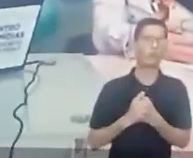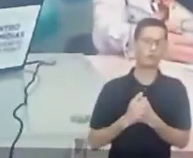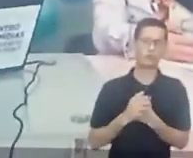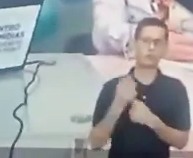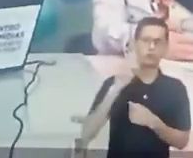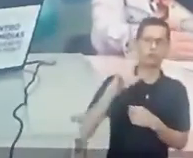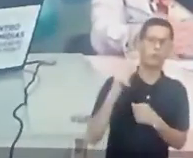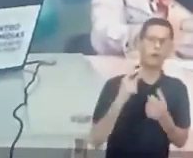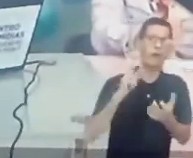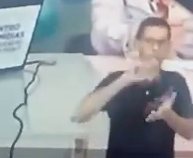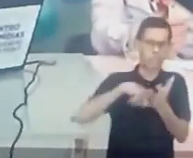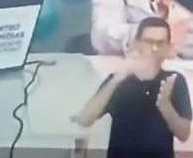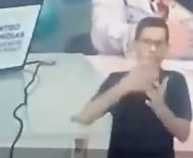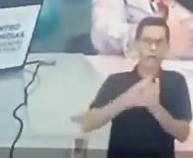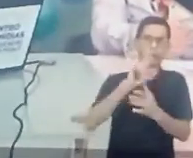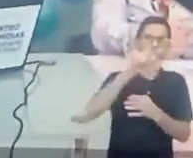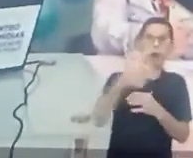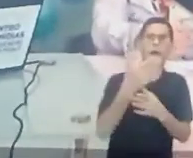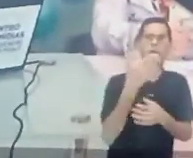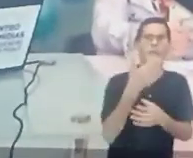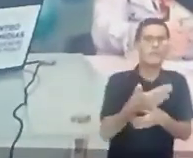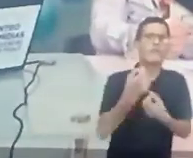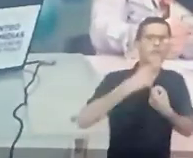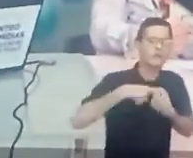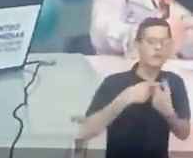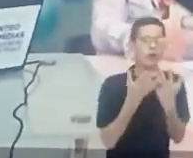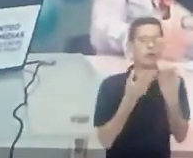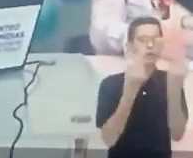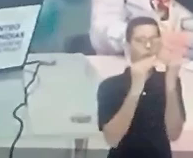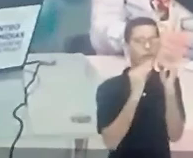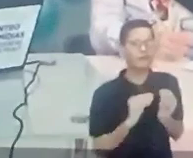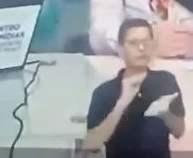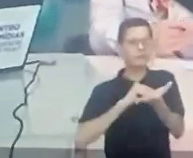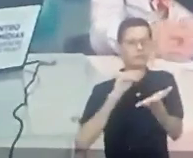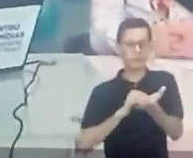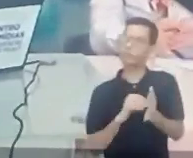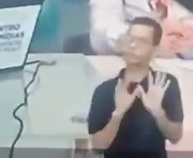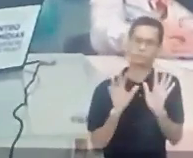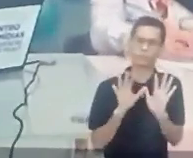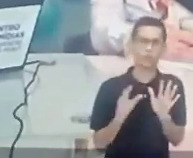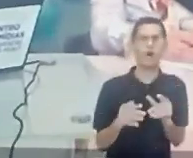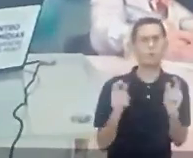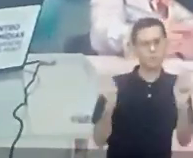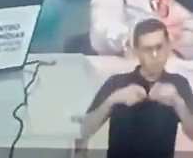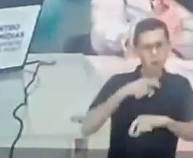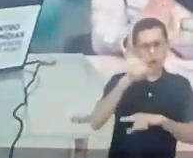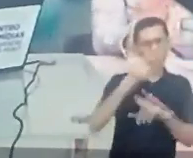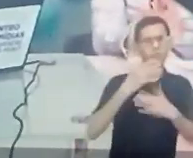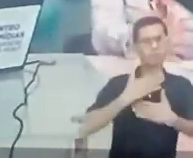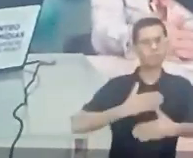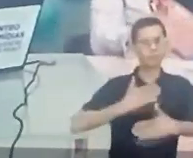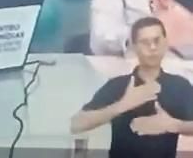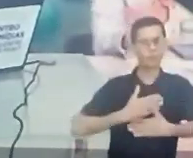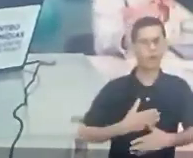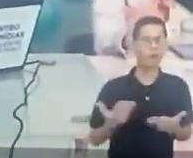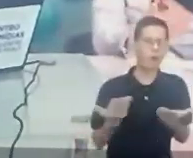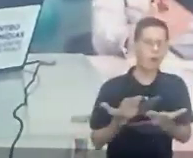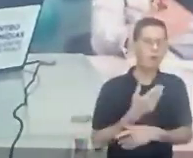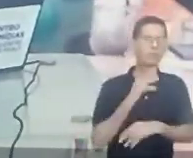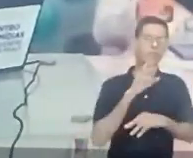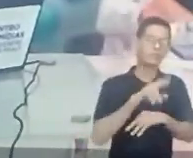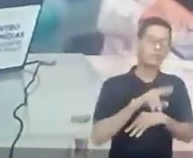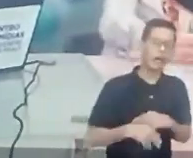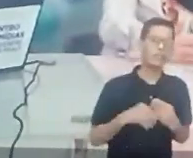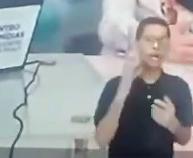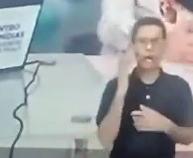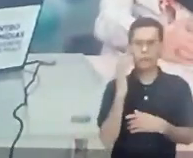reabrindo inscrição. Por isso que a gente pede, assim, não precisa fazer tudo hoje. Pode fazer com calma, pode fazer amanhã, tem até o